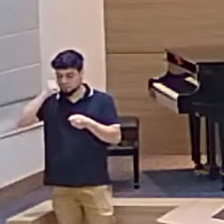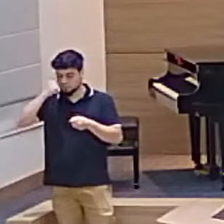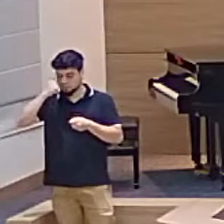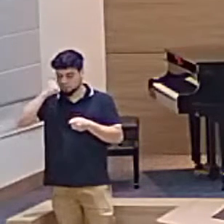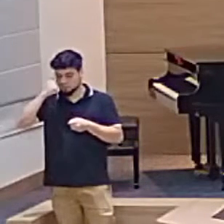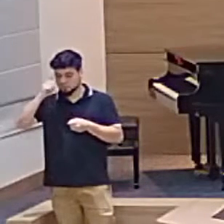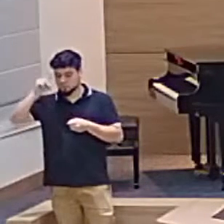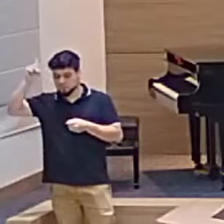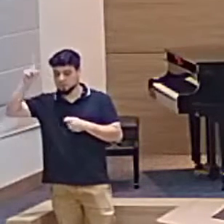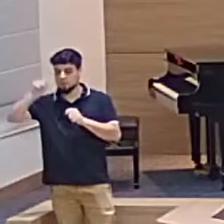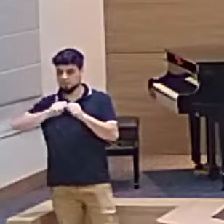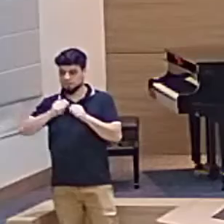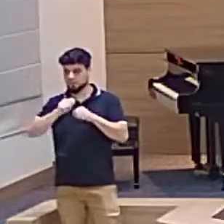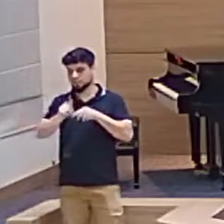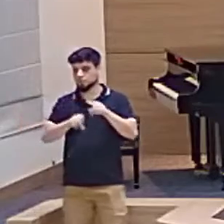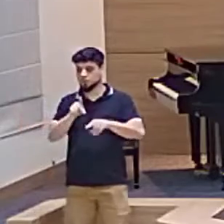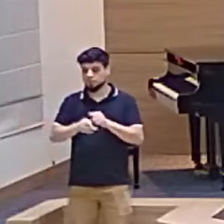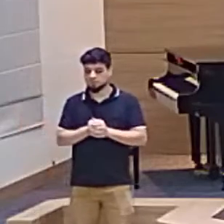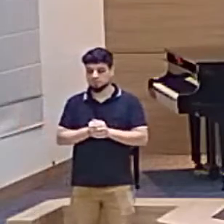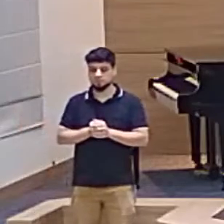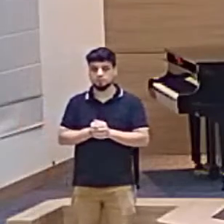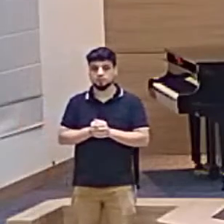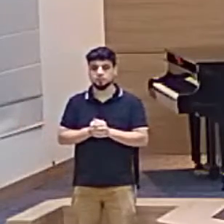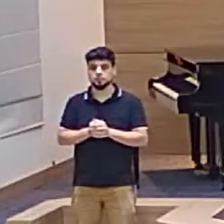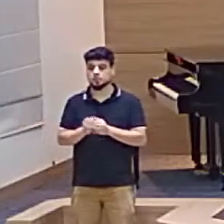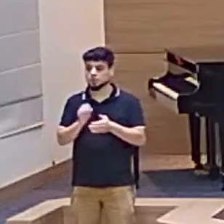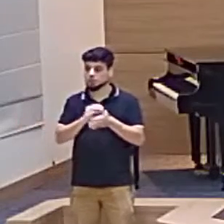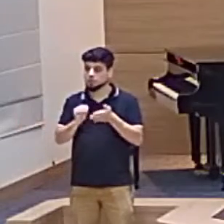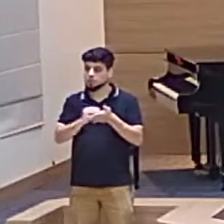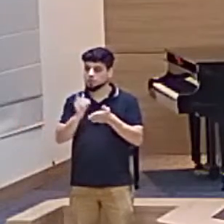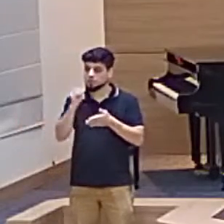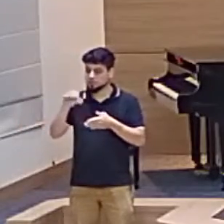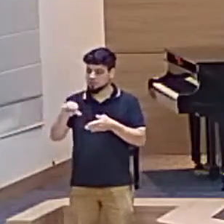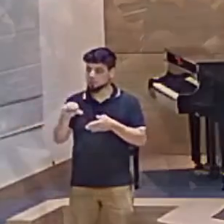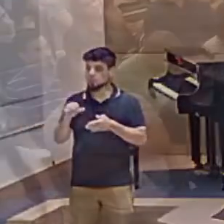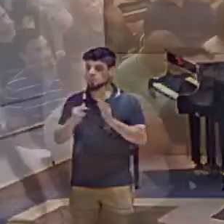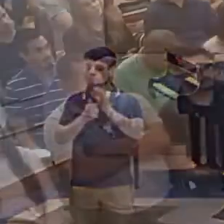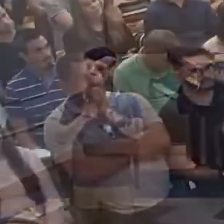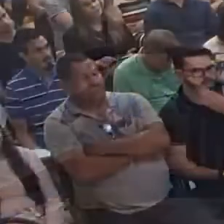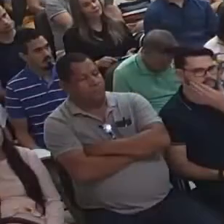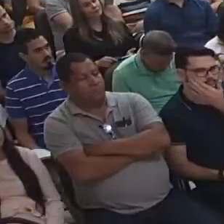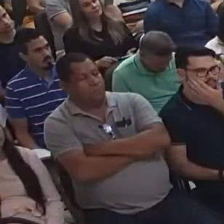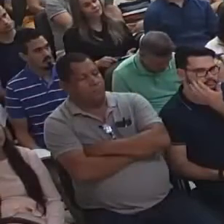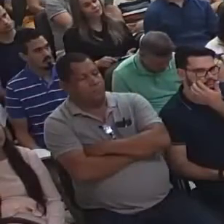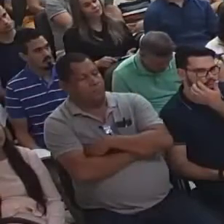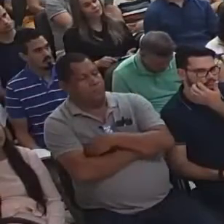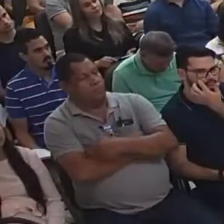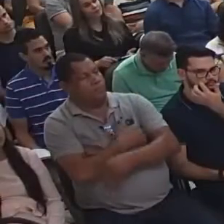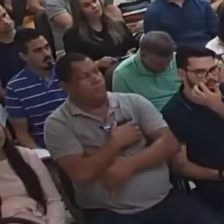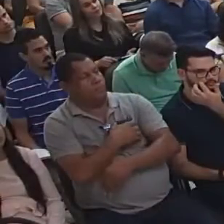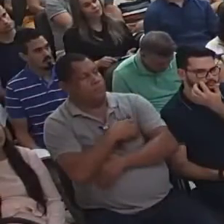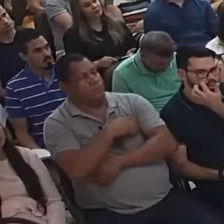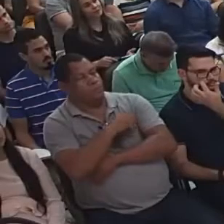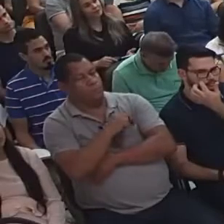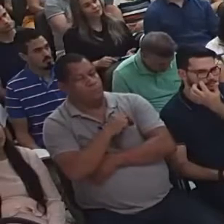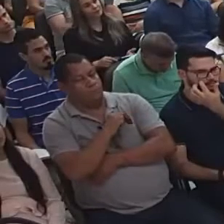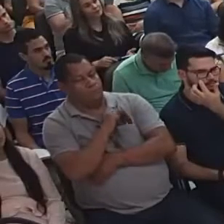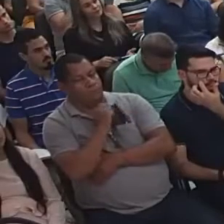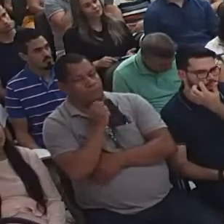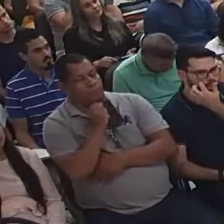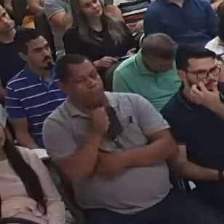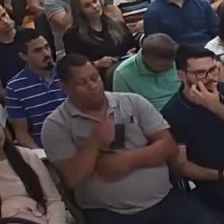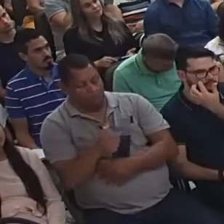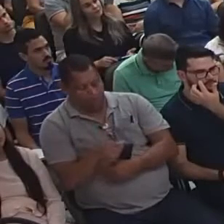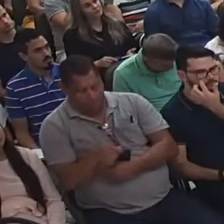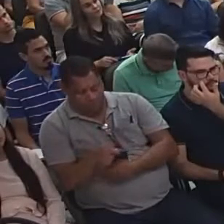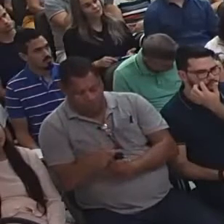pelo povo Israel então até o Versículo 9 ele vem mostrando como Deus tirou o povo de Israel de onde o povo de Israel estava até a